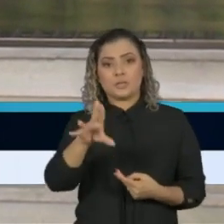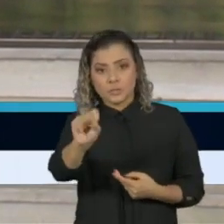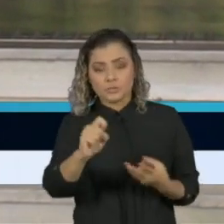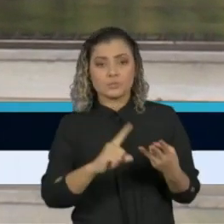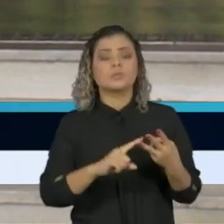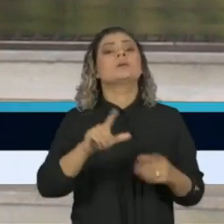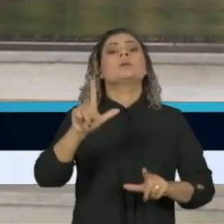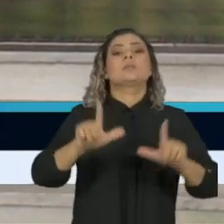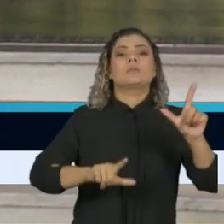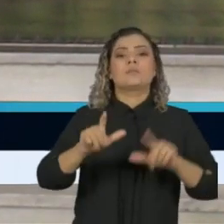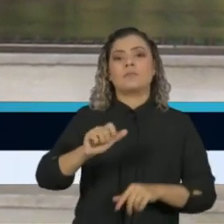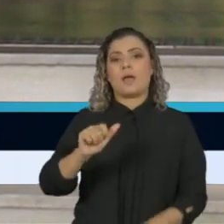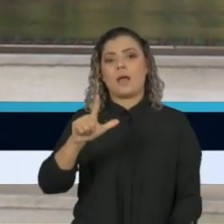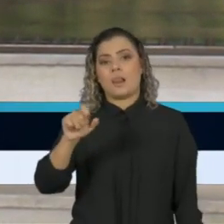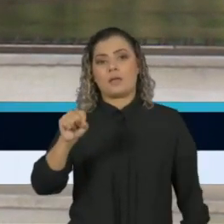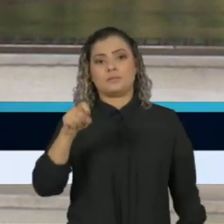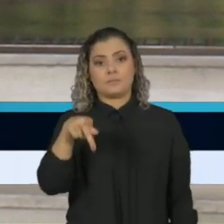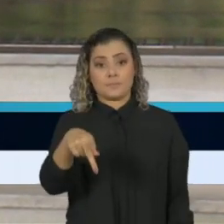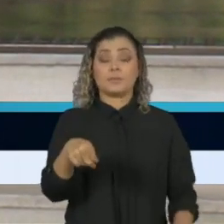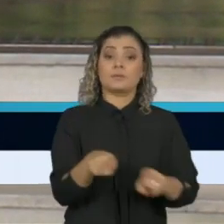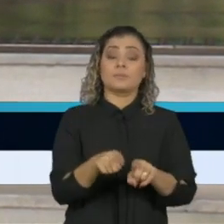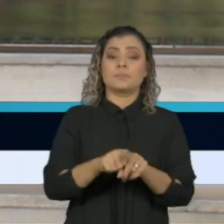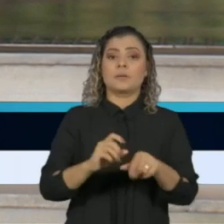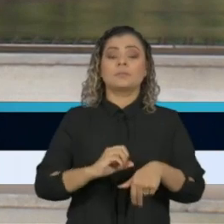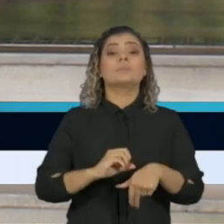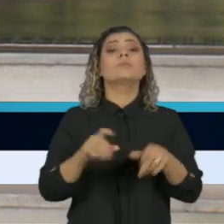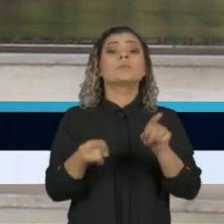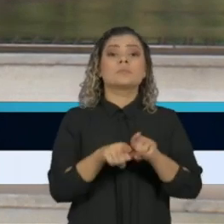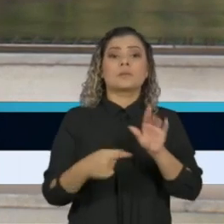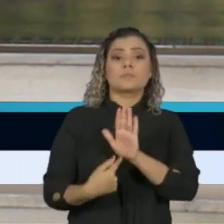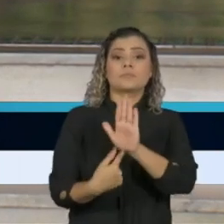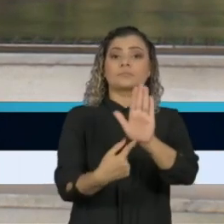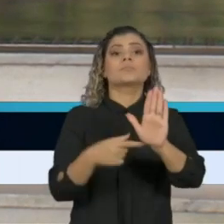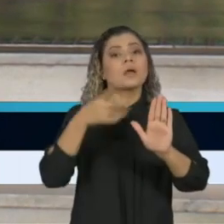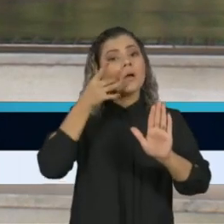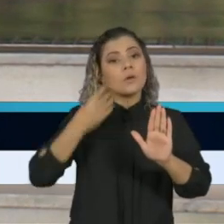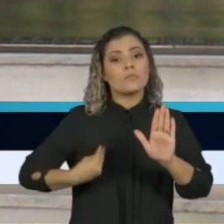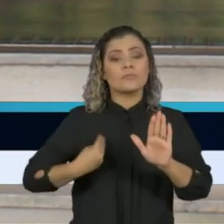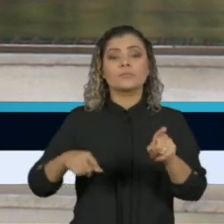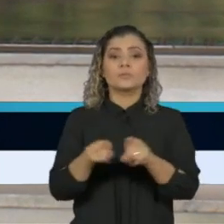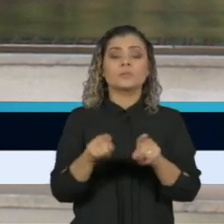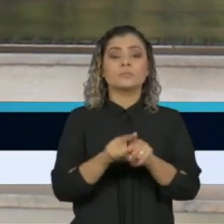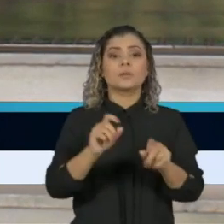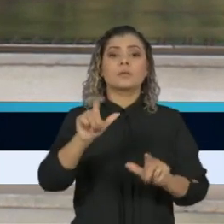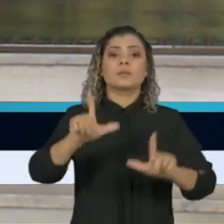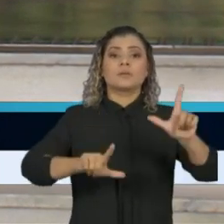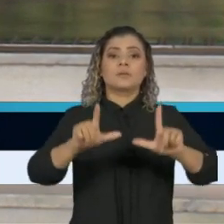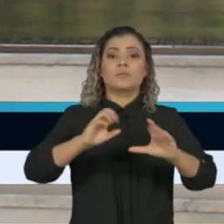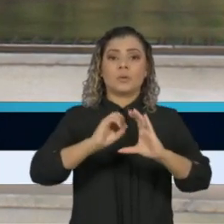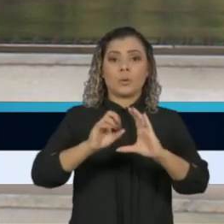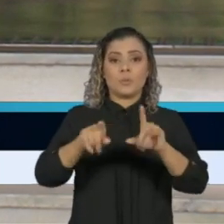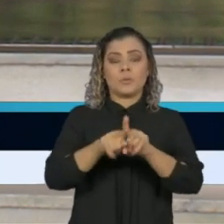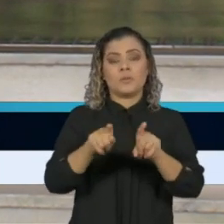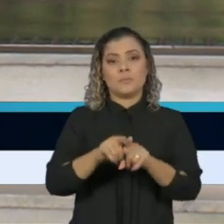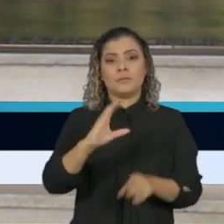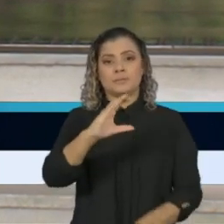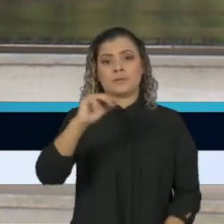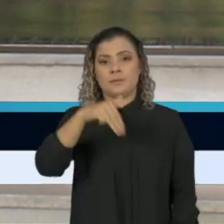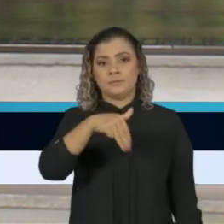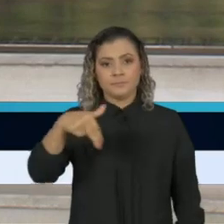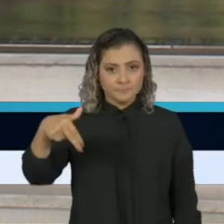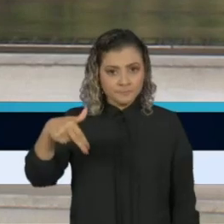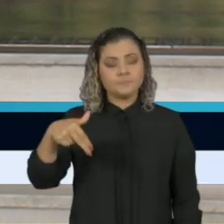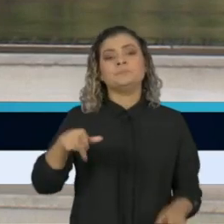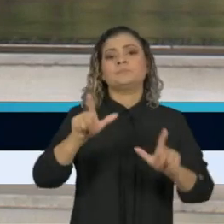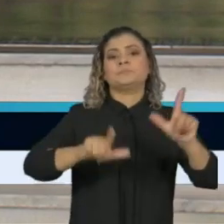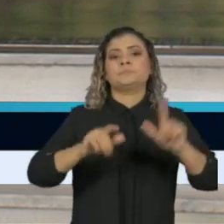TV Alesp. E transmitindo alguns momentos dessa coletiva, a TV Globo, Globo News, a CNN, a